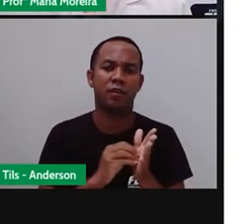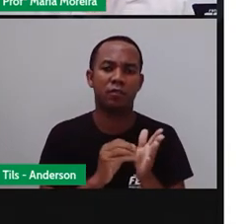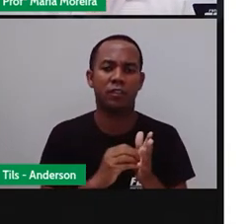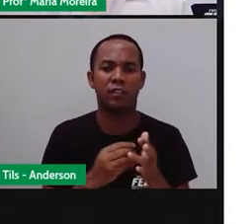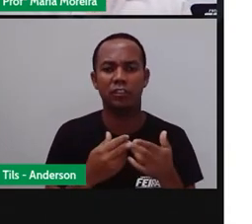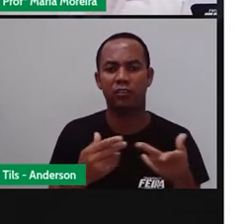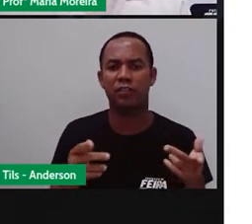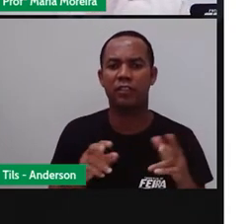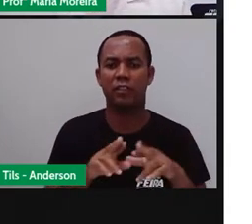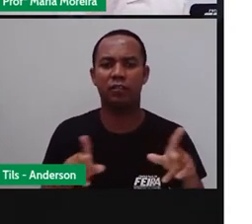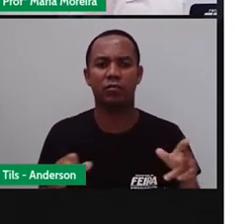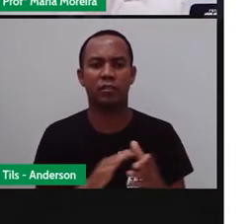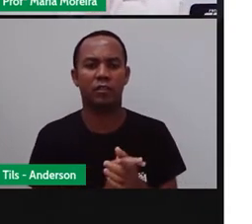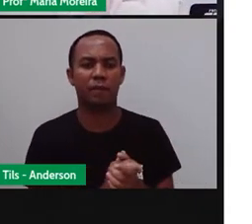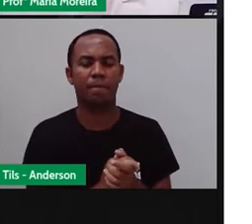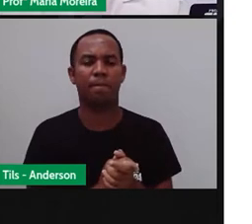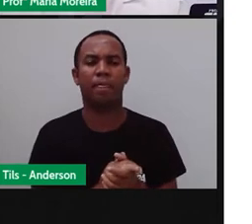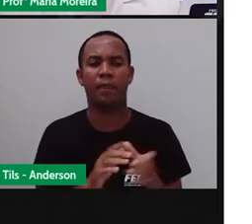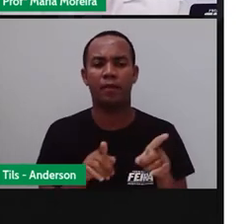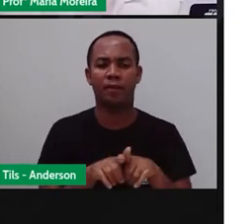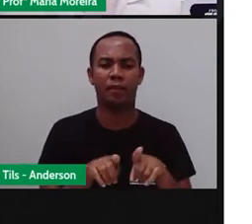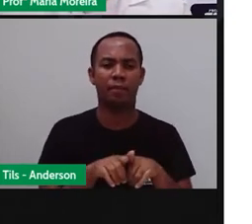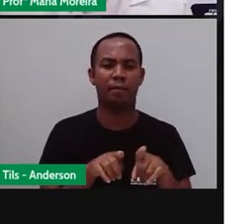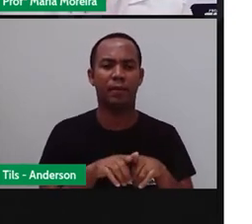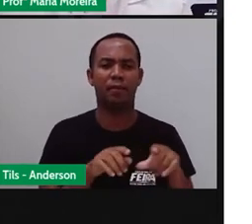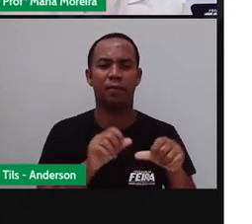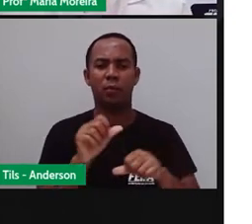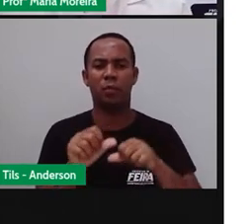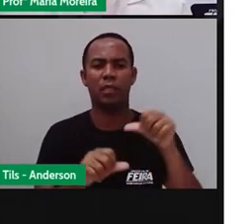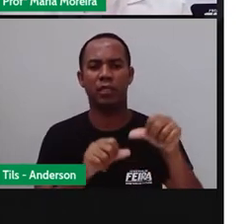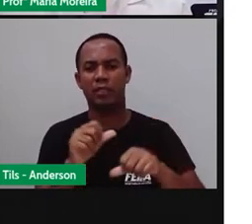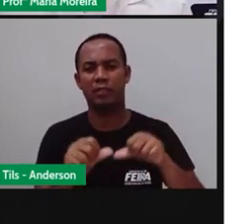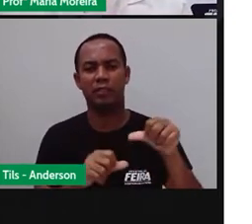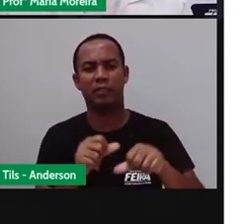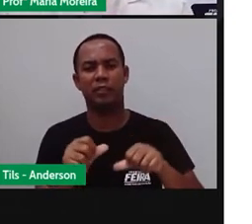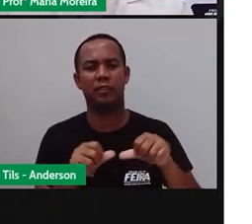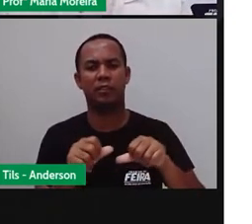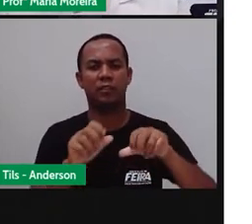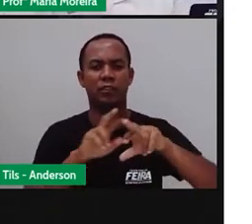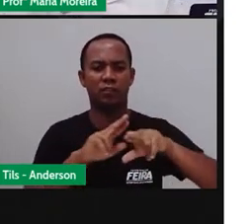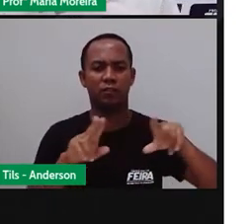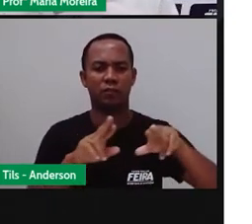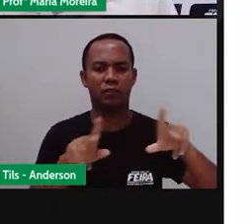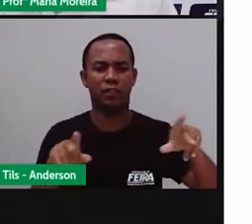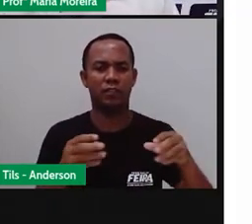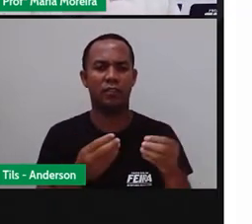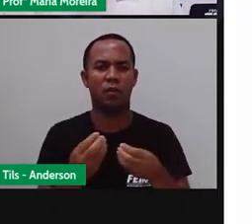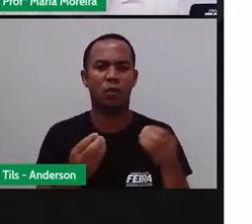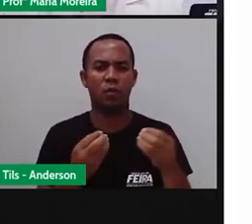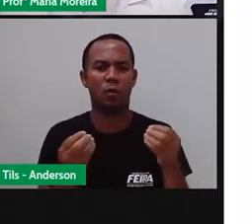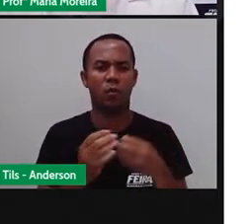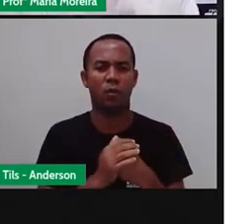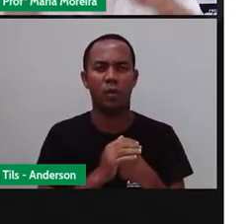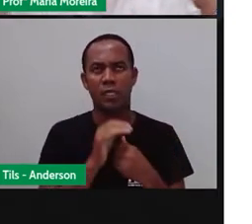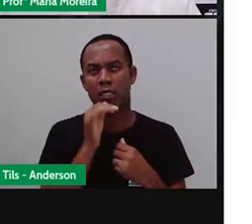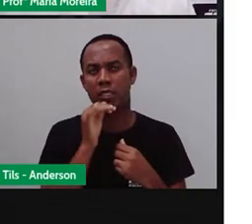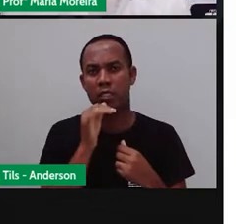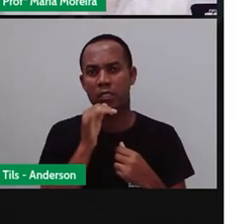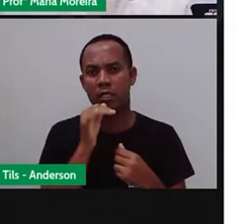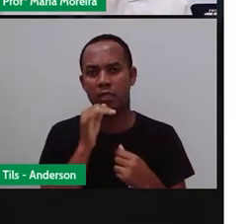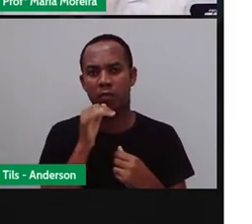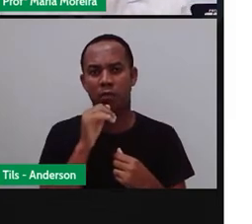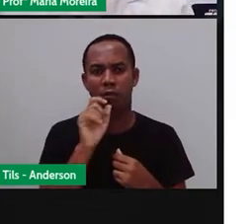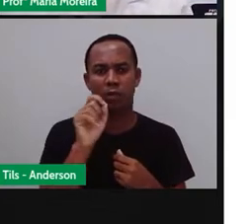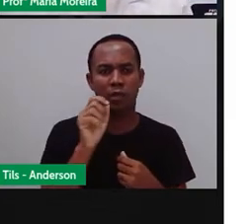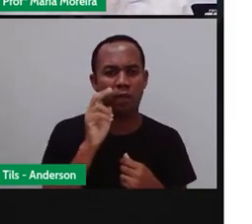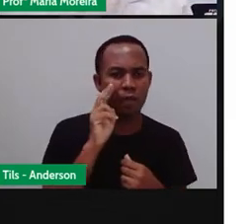Bom, esse fenômeno provocou mudanças drásticas na natureza também. Então, não é só a mudança naquilo que a